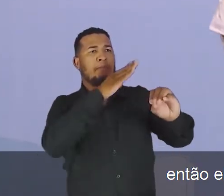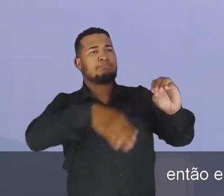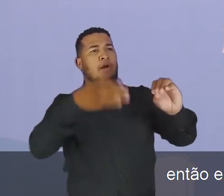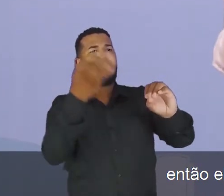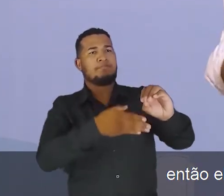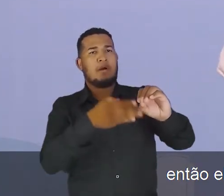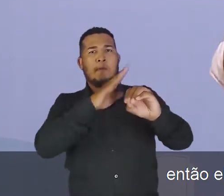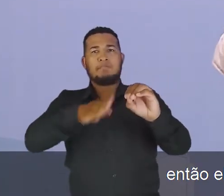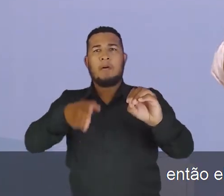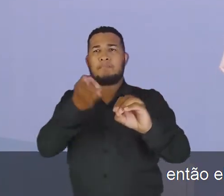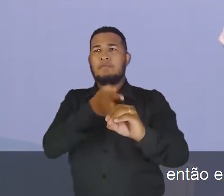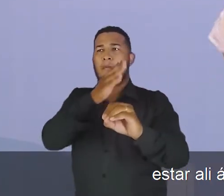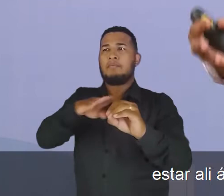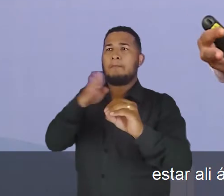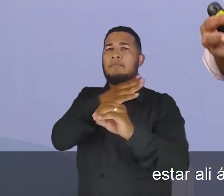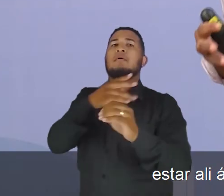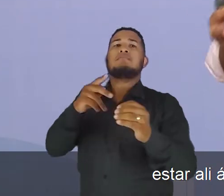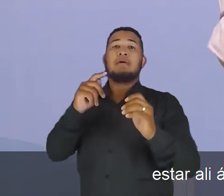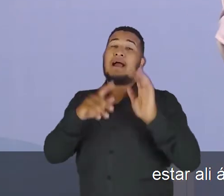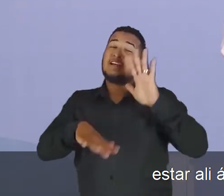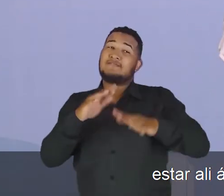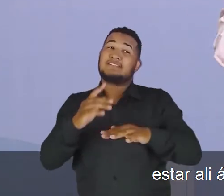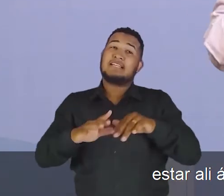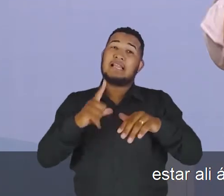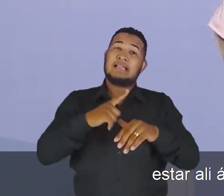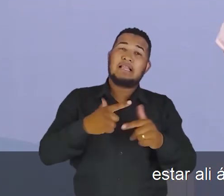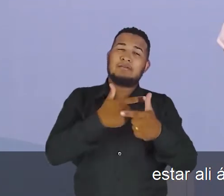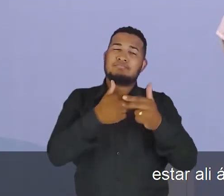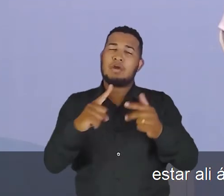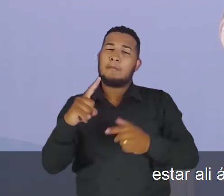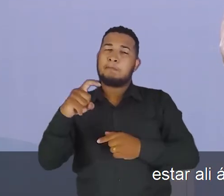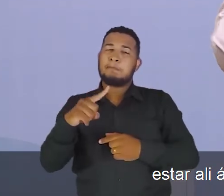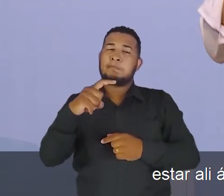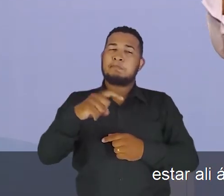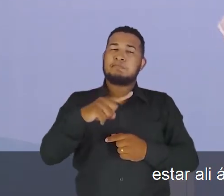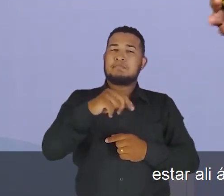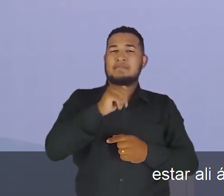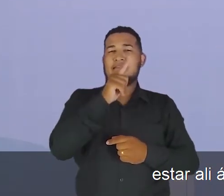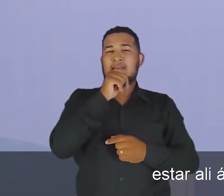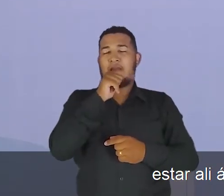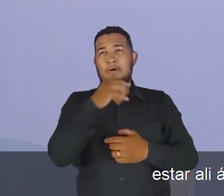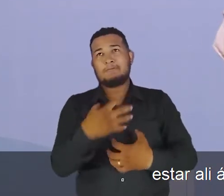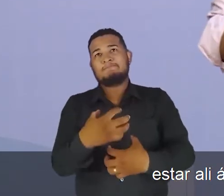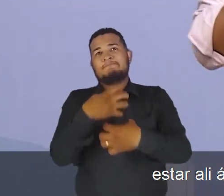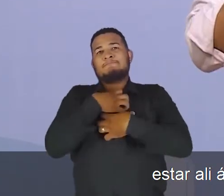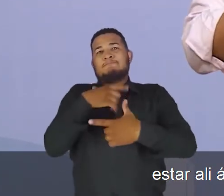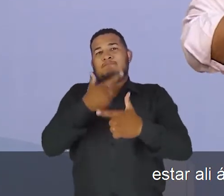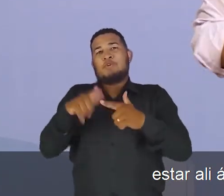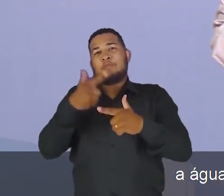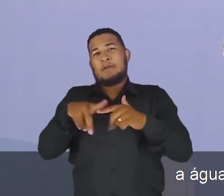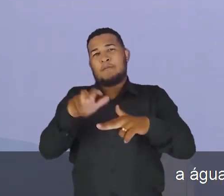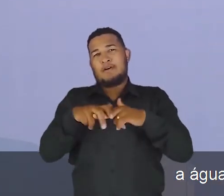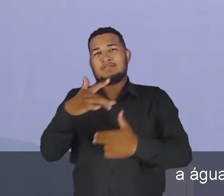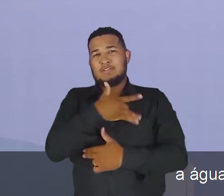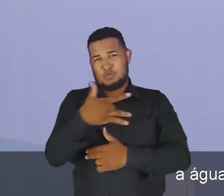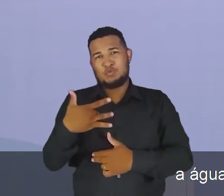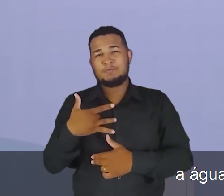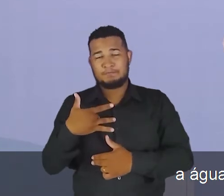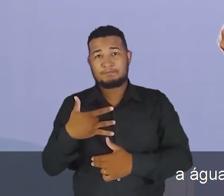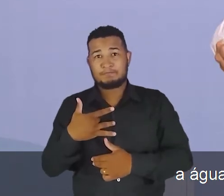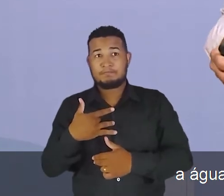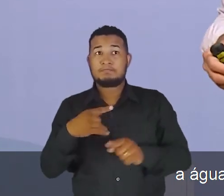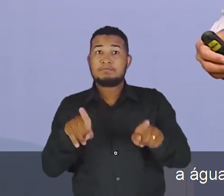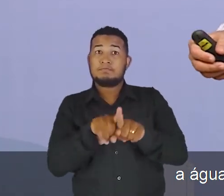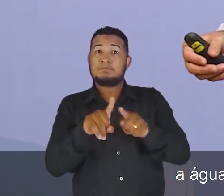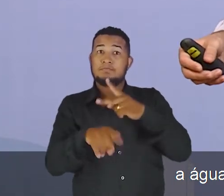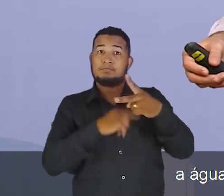alguns micro-organismos que podem ainda estar ali na água e te poder causar algum tipo de problema relacionado à água contaminada. E nós